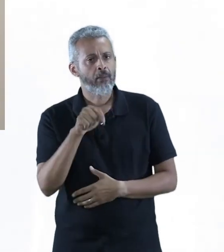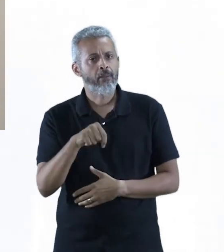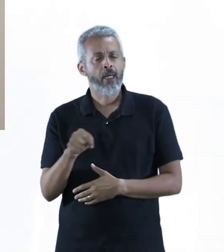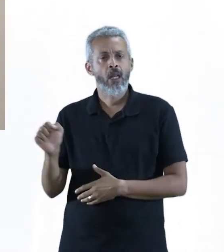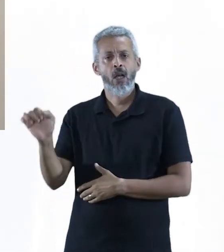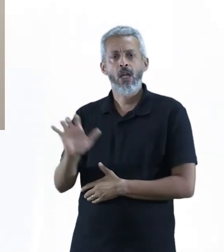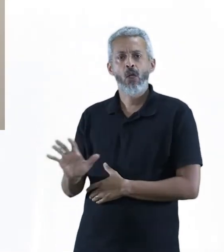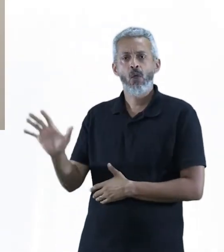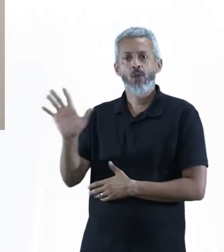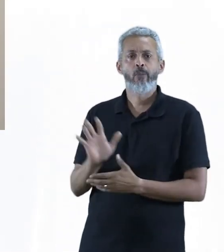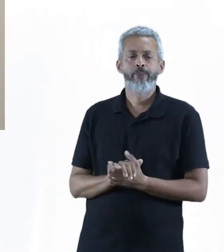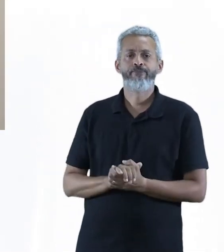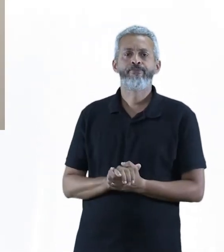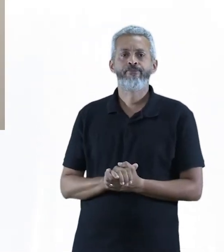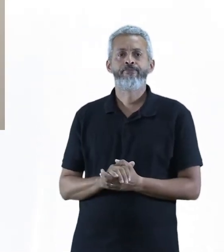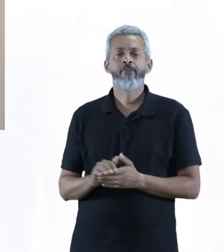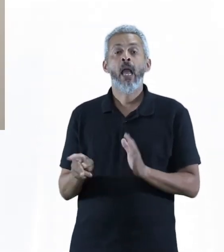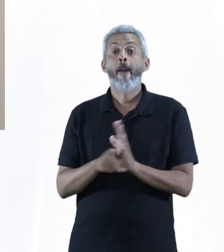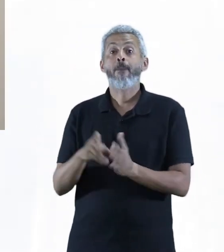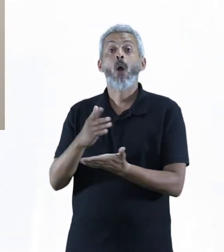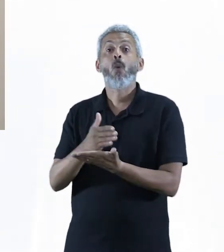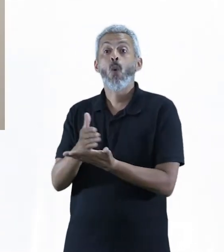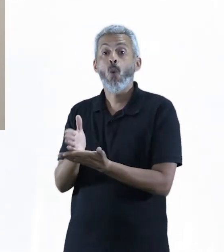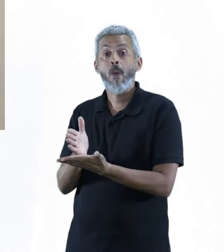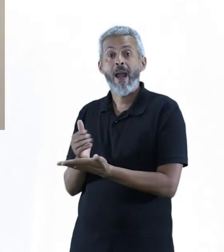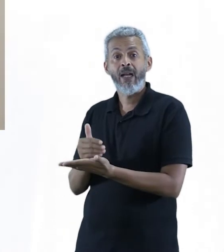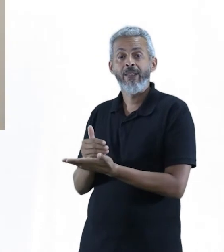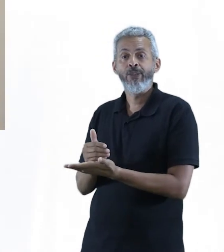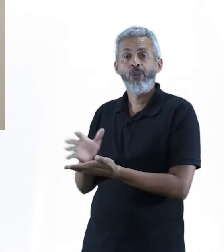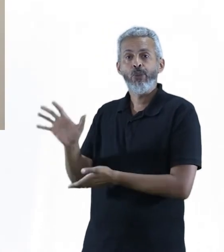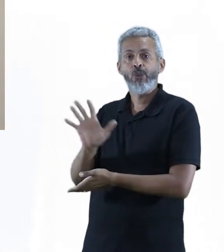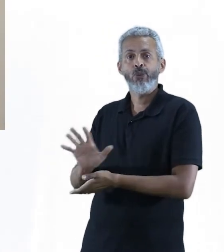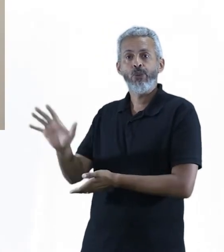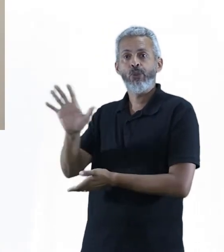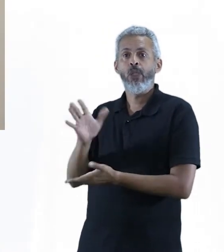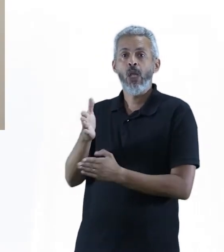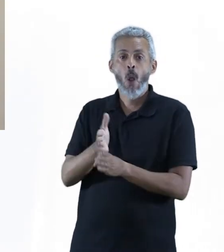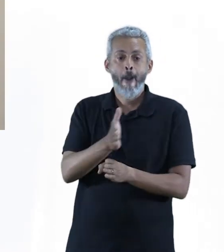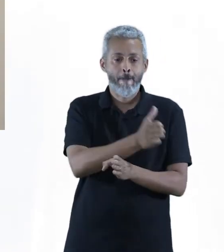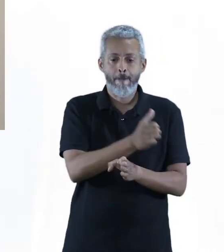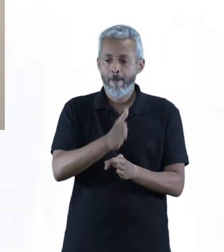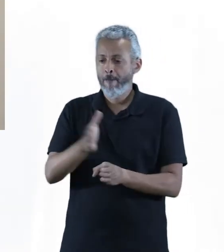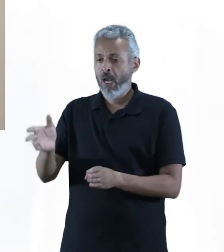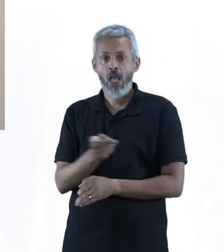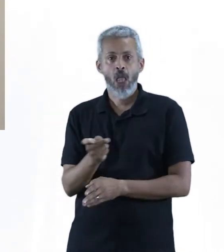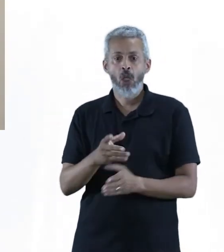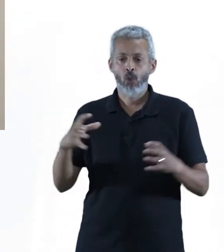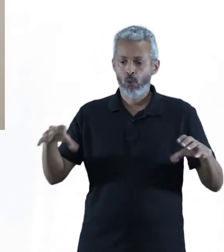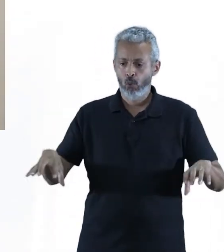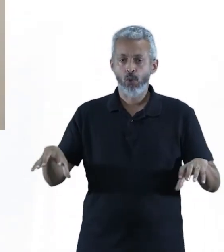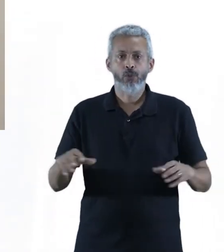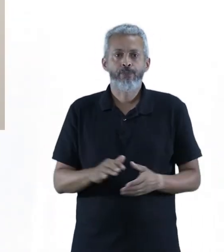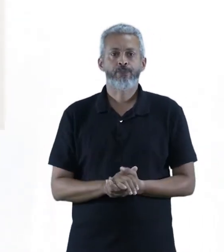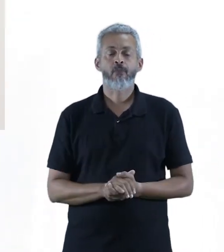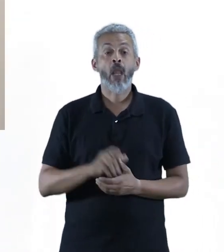consequências terríveis para o continente, inclusive a própria fragmentação desse continente entre dois grandes blocos do